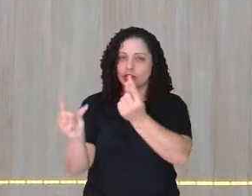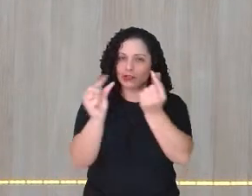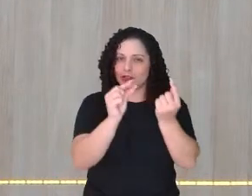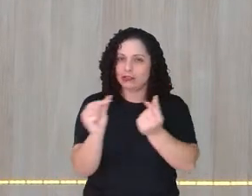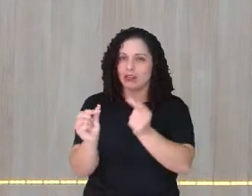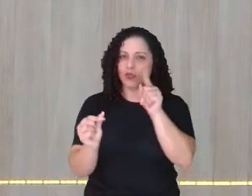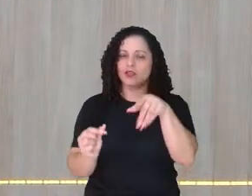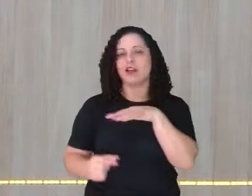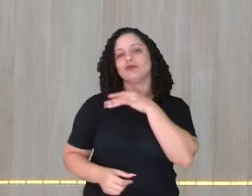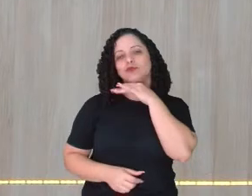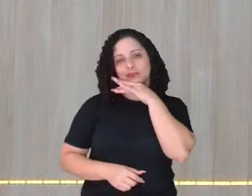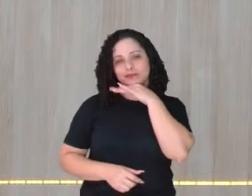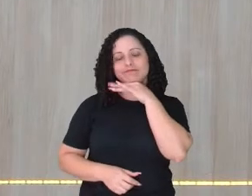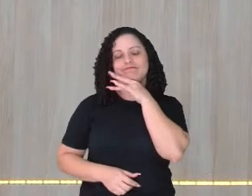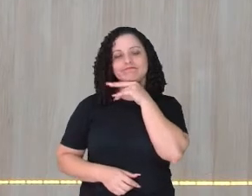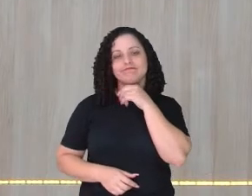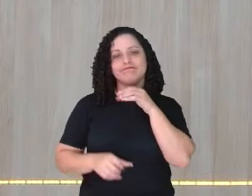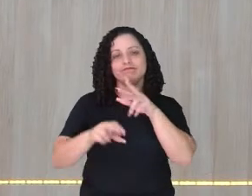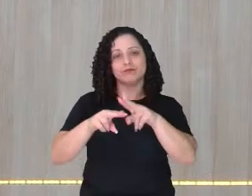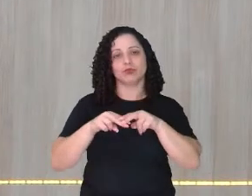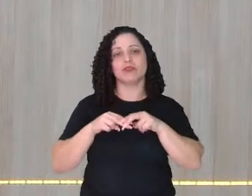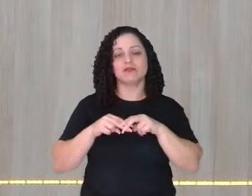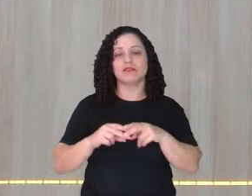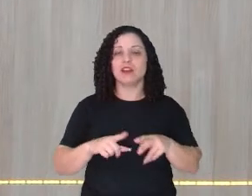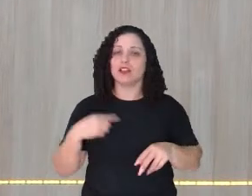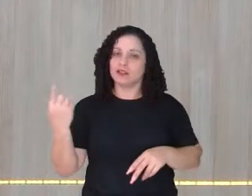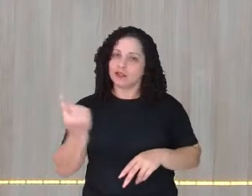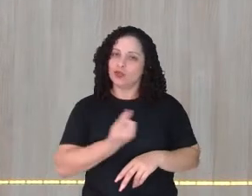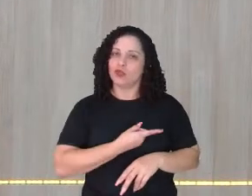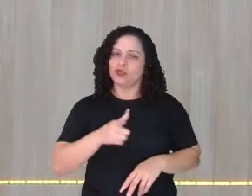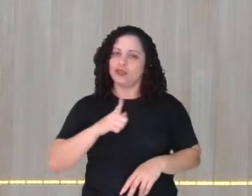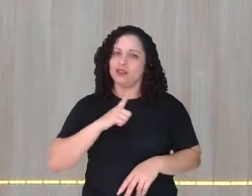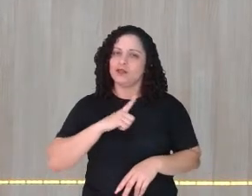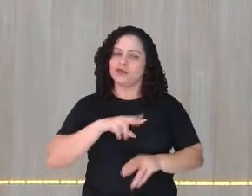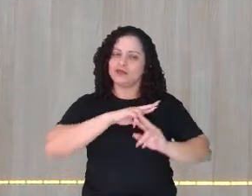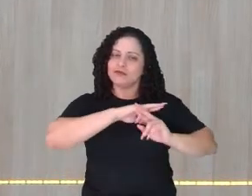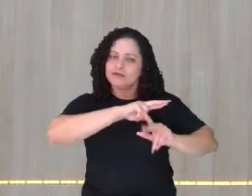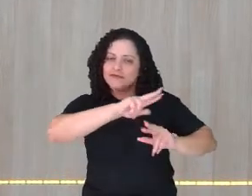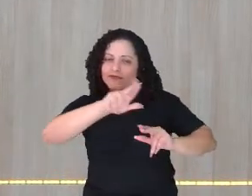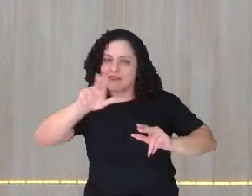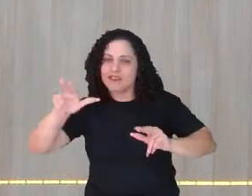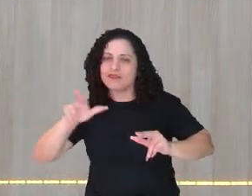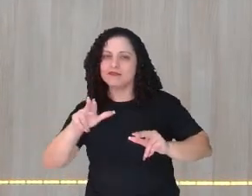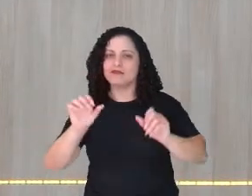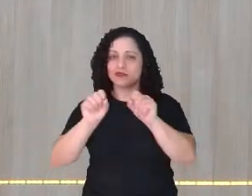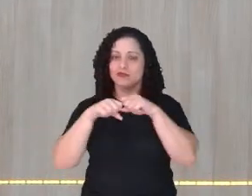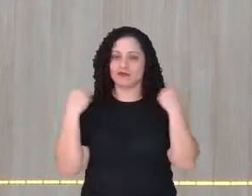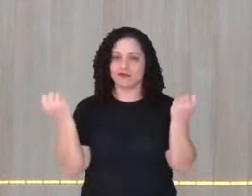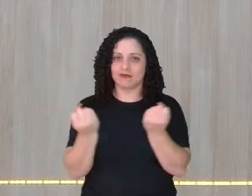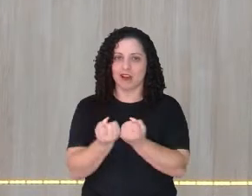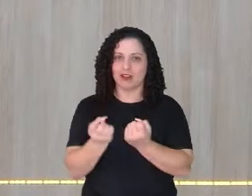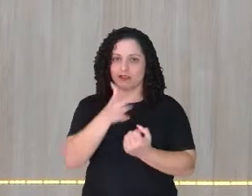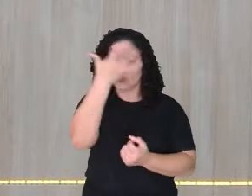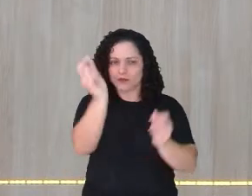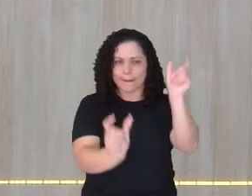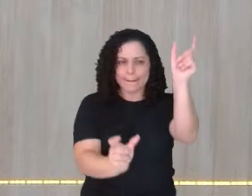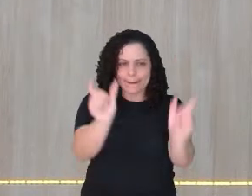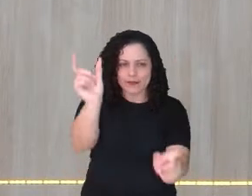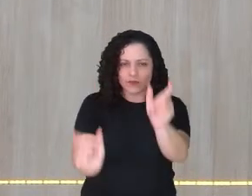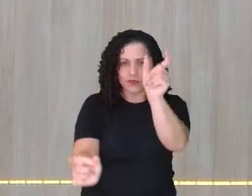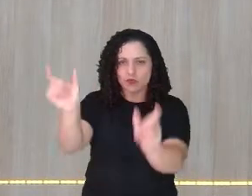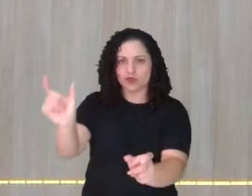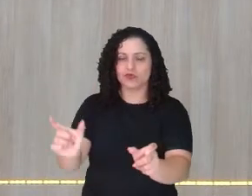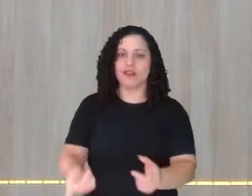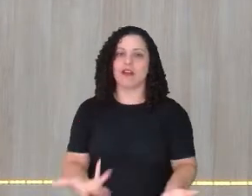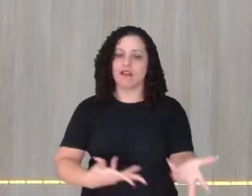negativo, né? Porque a gente tem com a complexidade, o ser humano, a sociedade, né? O nosso convívio